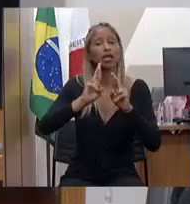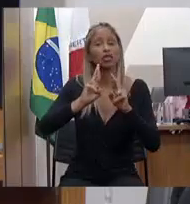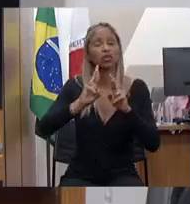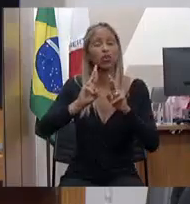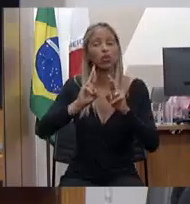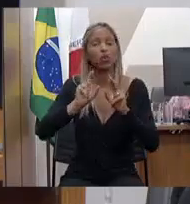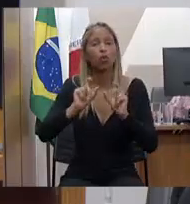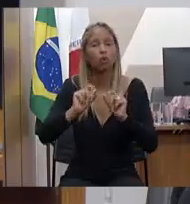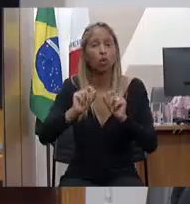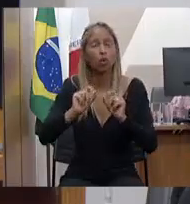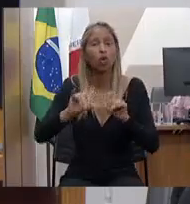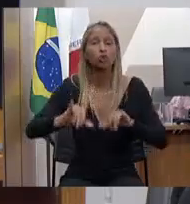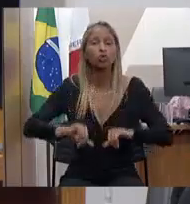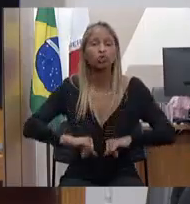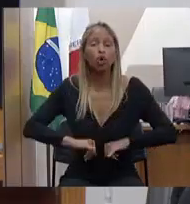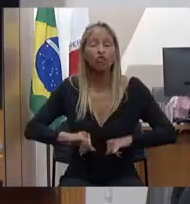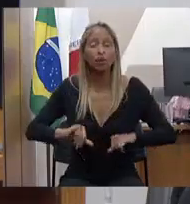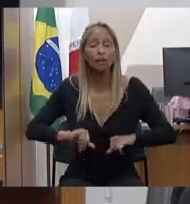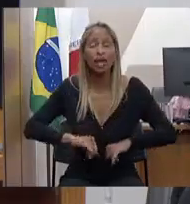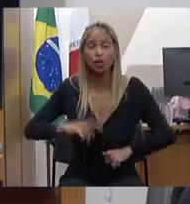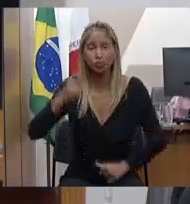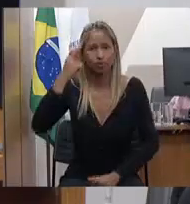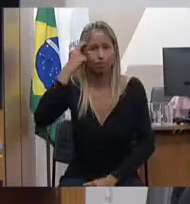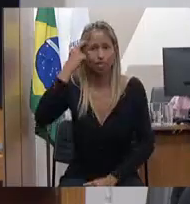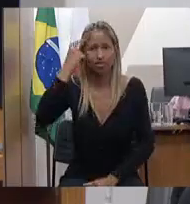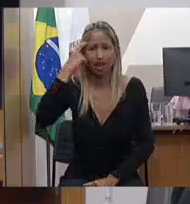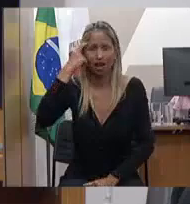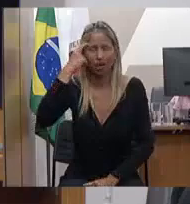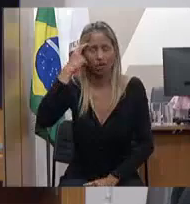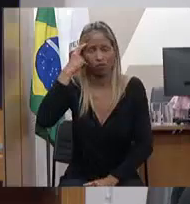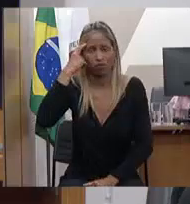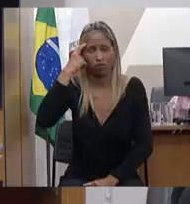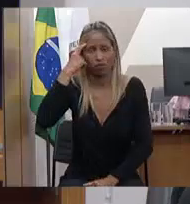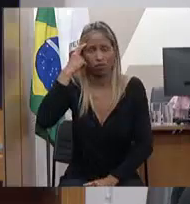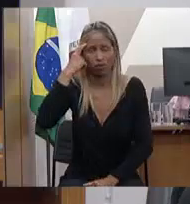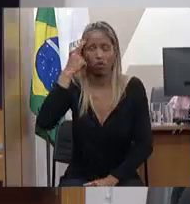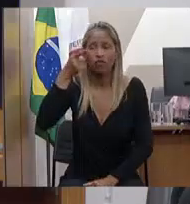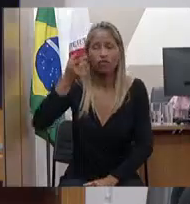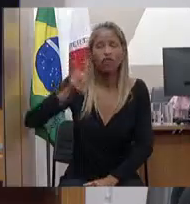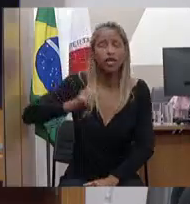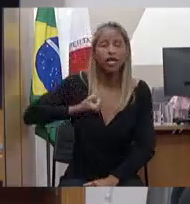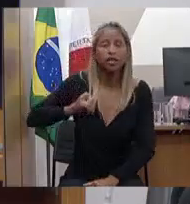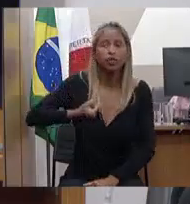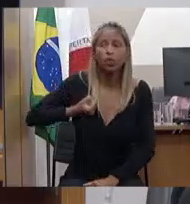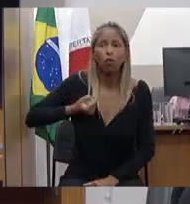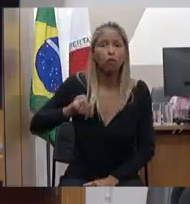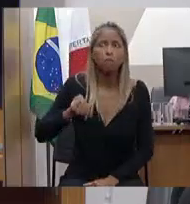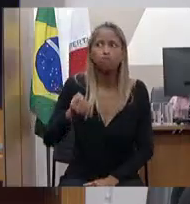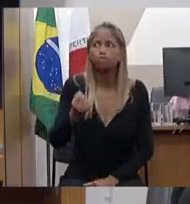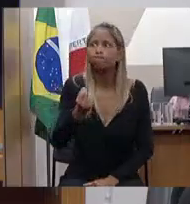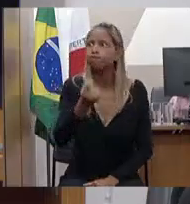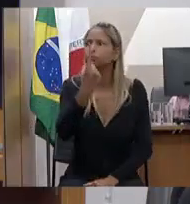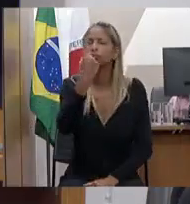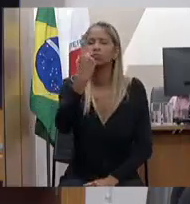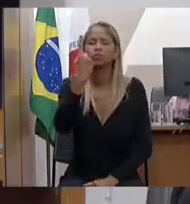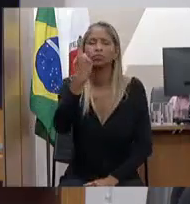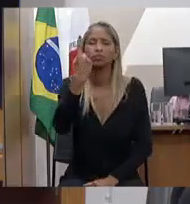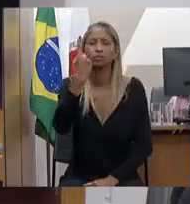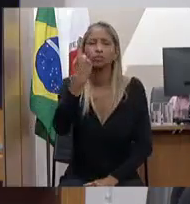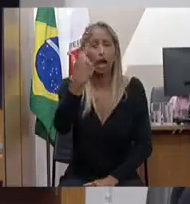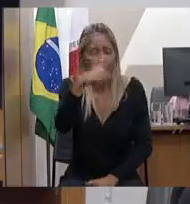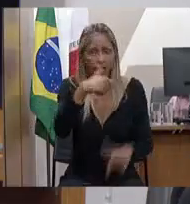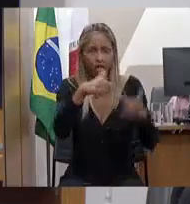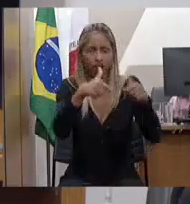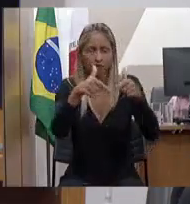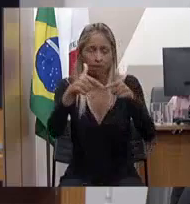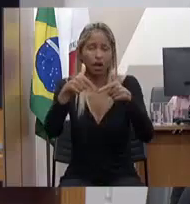adoecimento ou sofrimento mental Então pegando números é uma questão absurda e isso aparece no trabalho